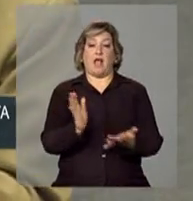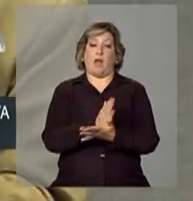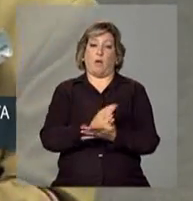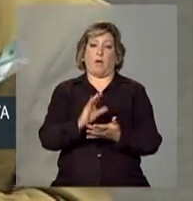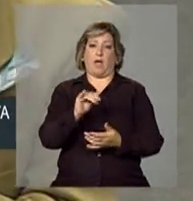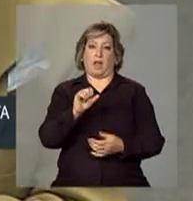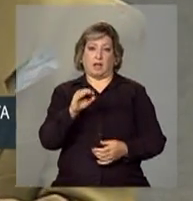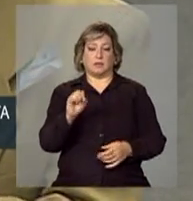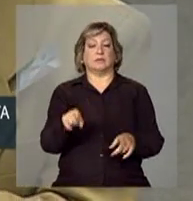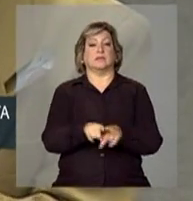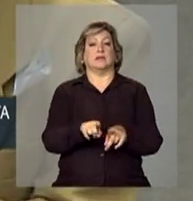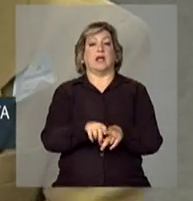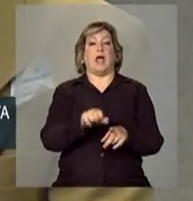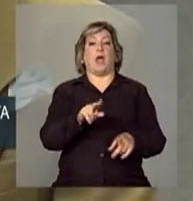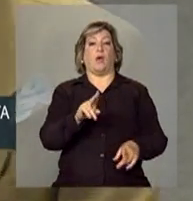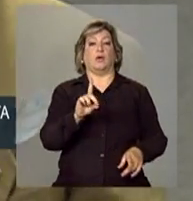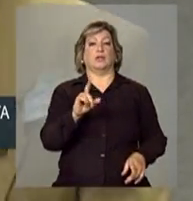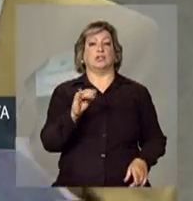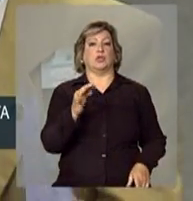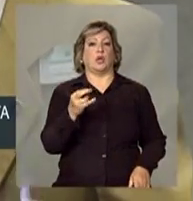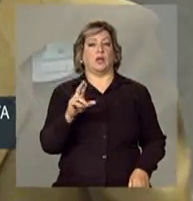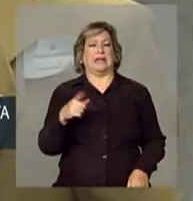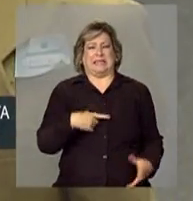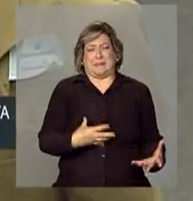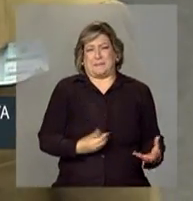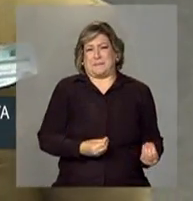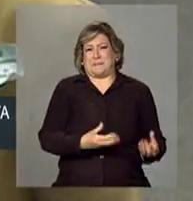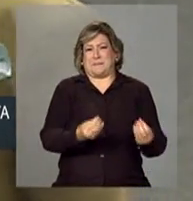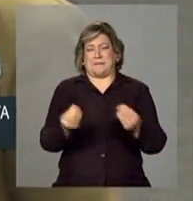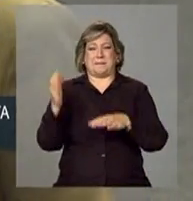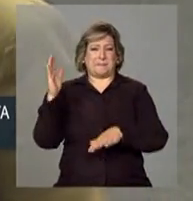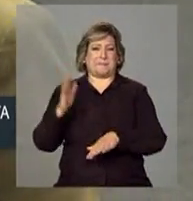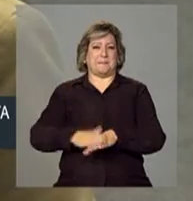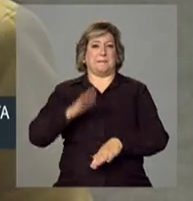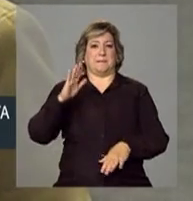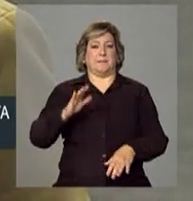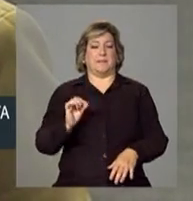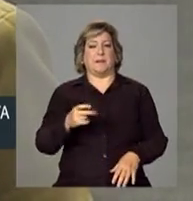e das auditorias em centenas de milhares de